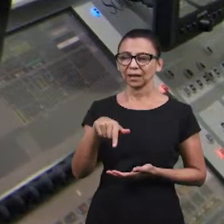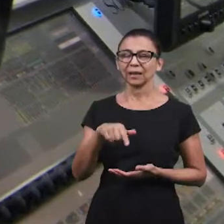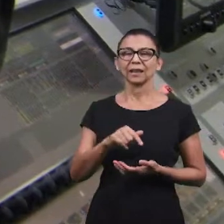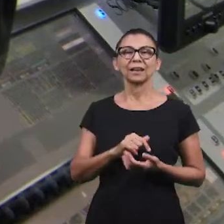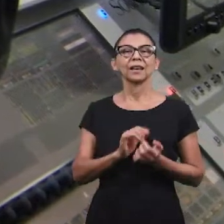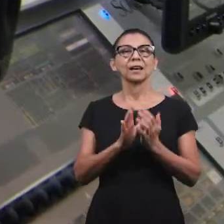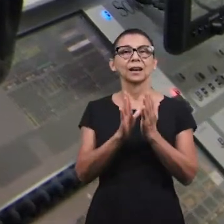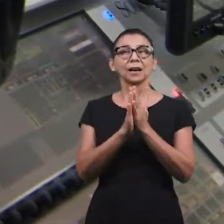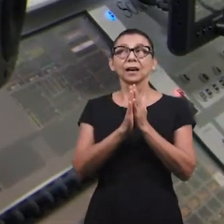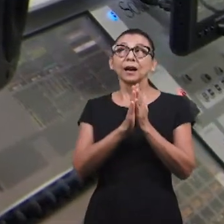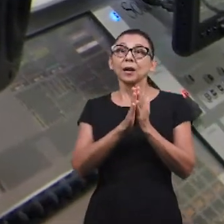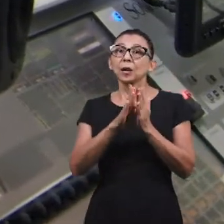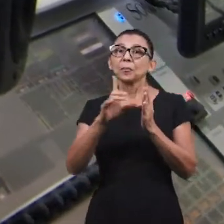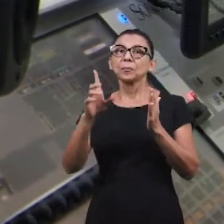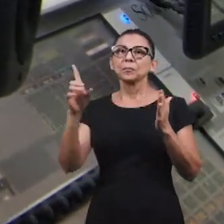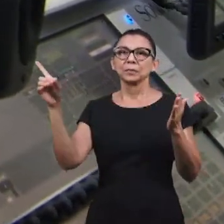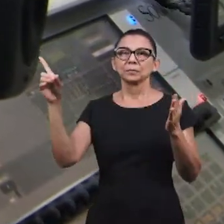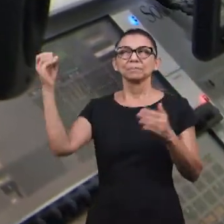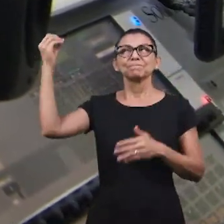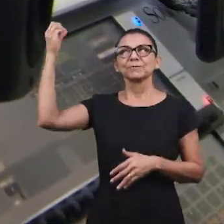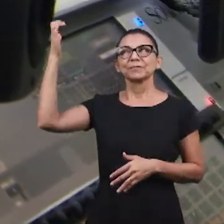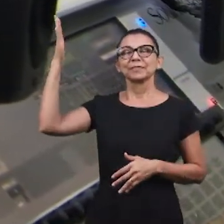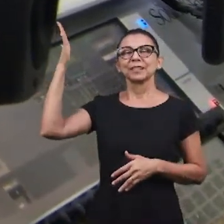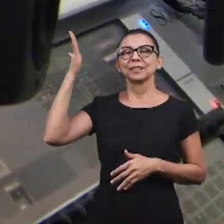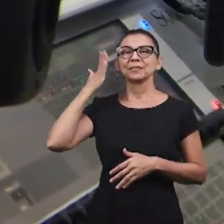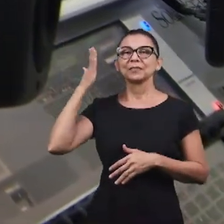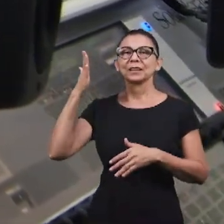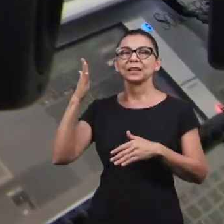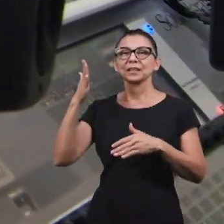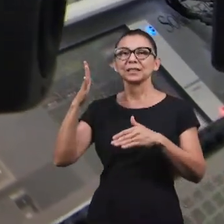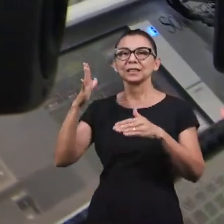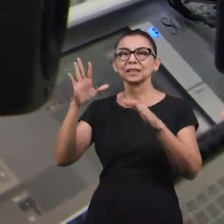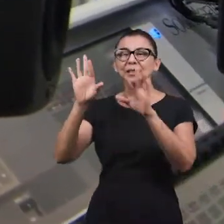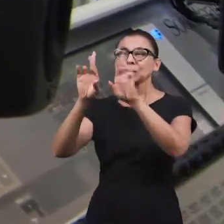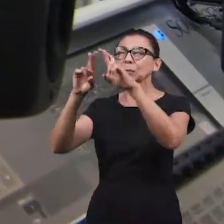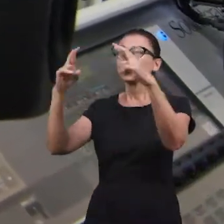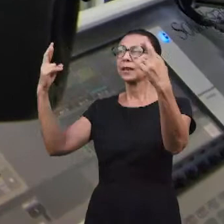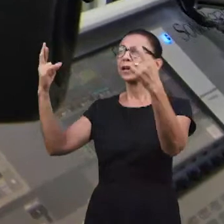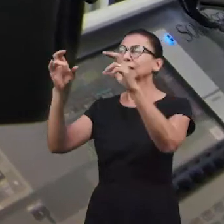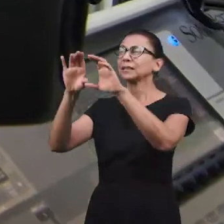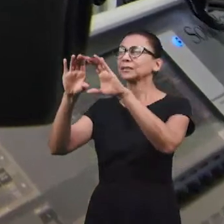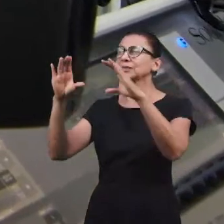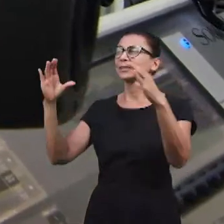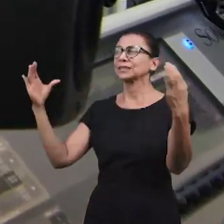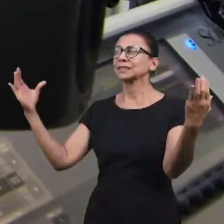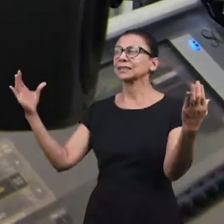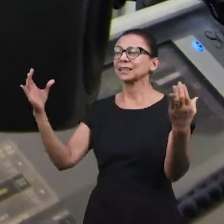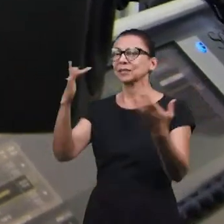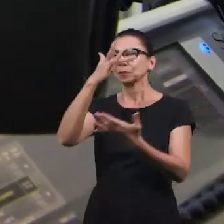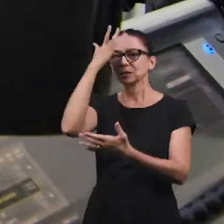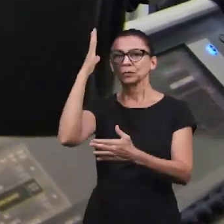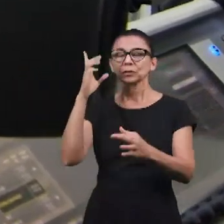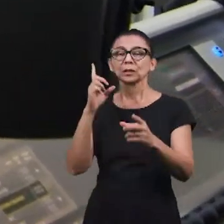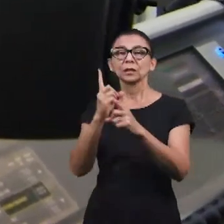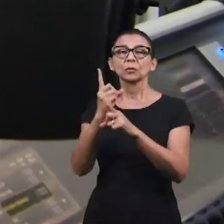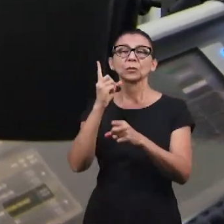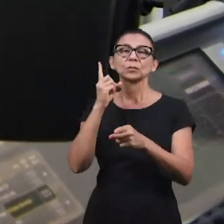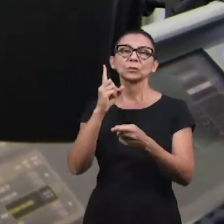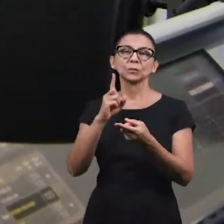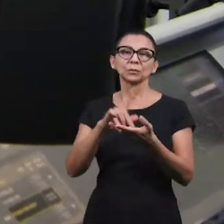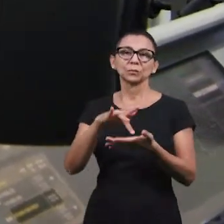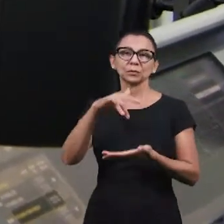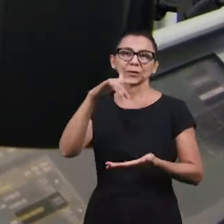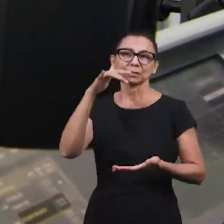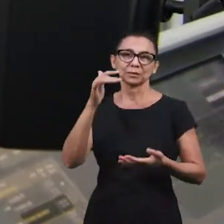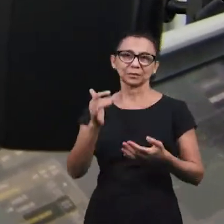É a palavra que revela o reino dos céus àquele que achou o tesouro. Muito bem colocado na